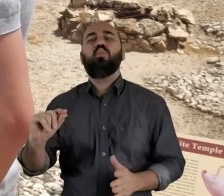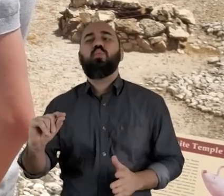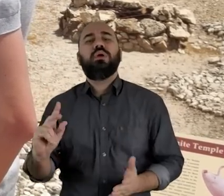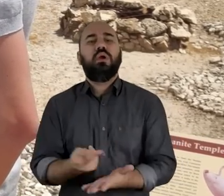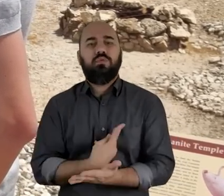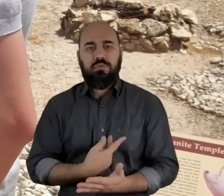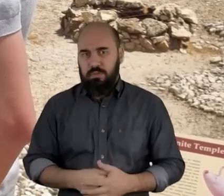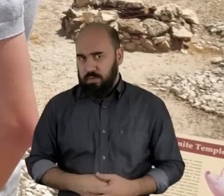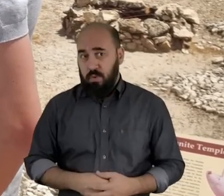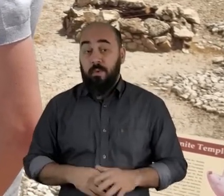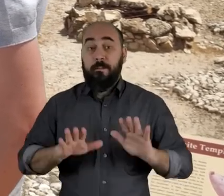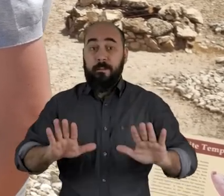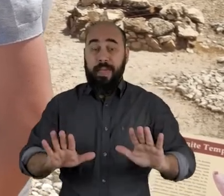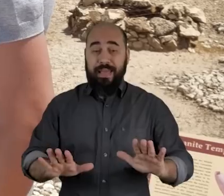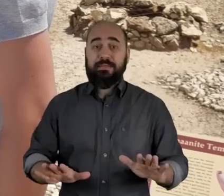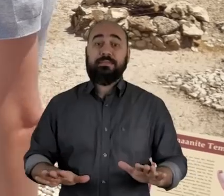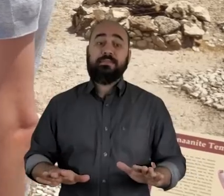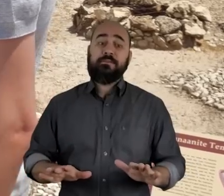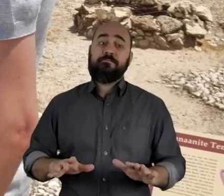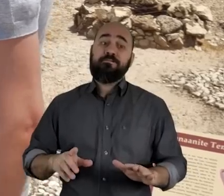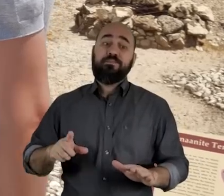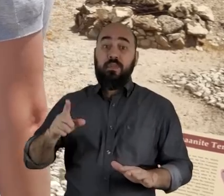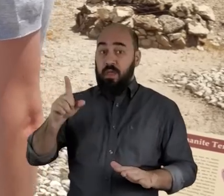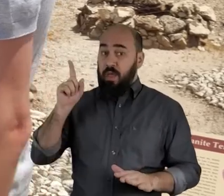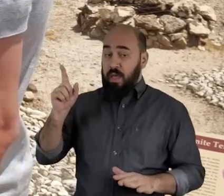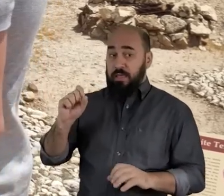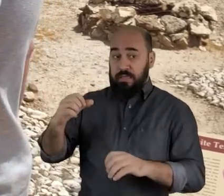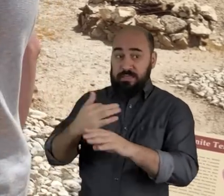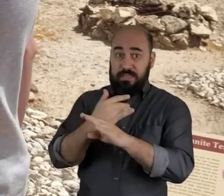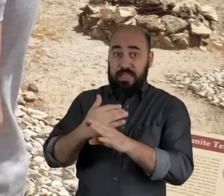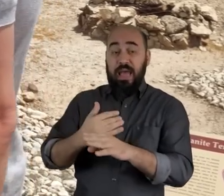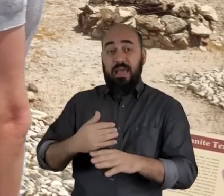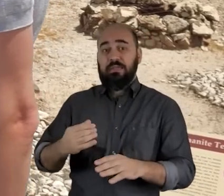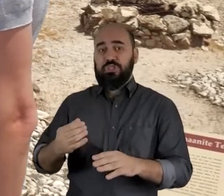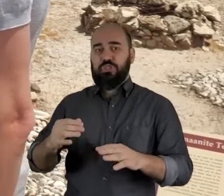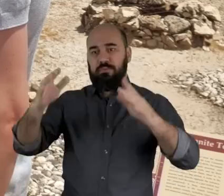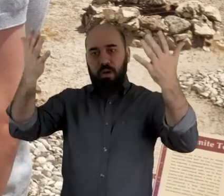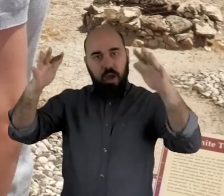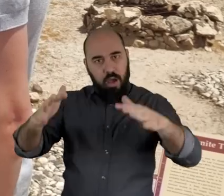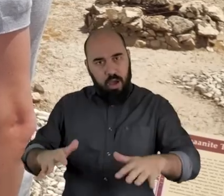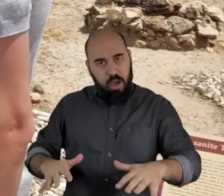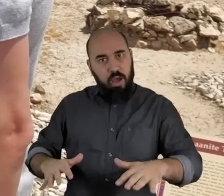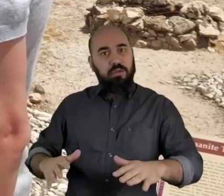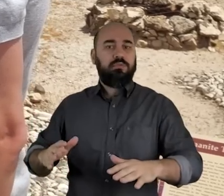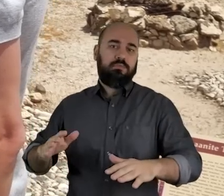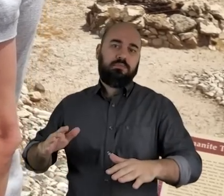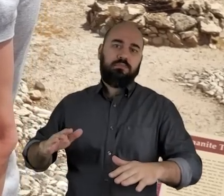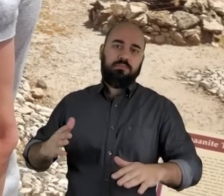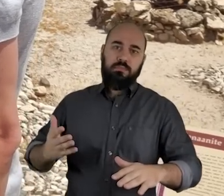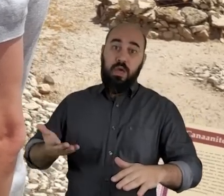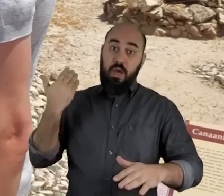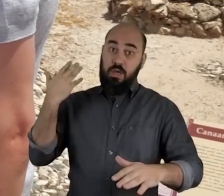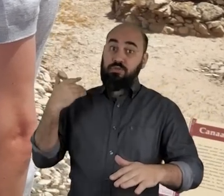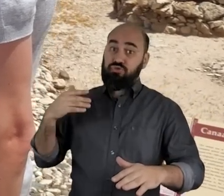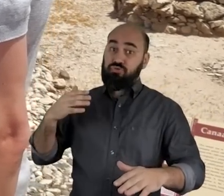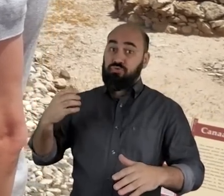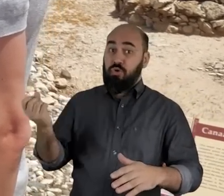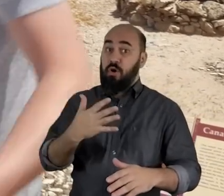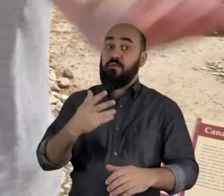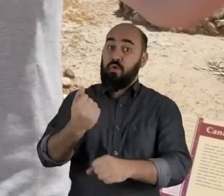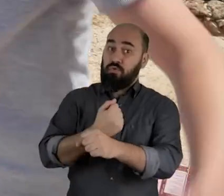os indicativos que foi reconstruída na época de Salomão sobre os escombros de uma cidade que foi destruída na época de Josué. Então